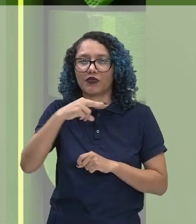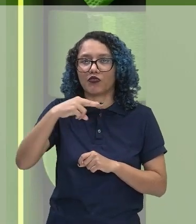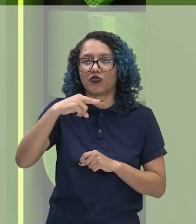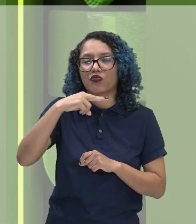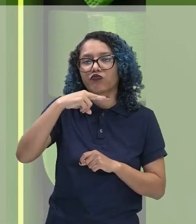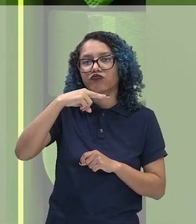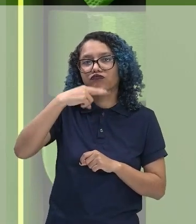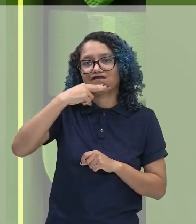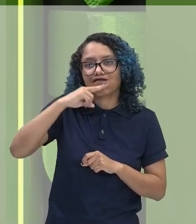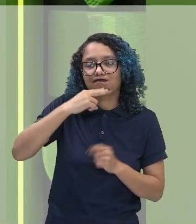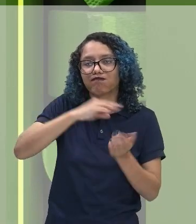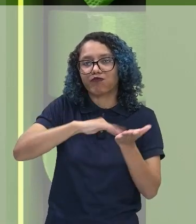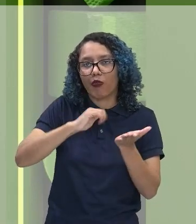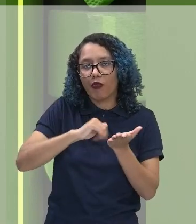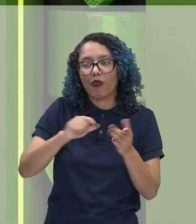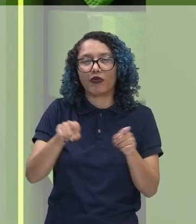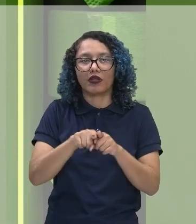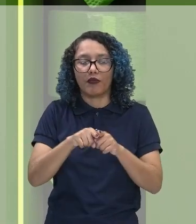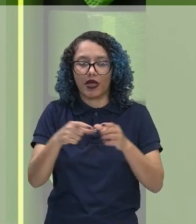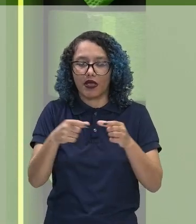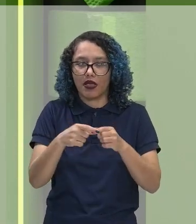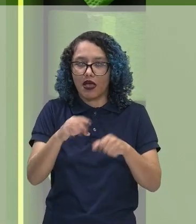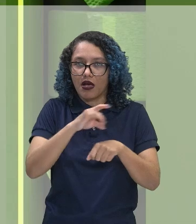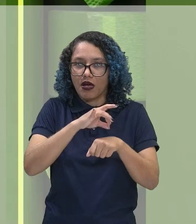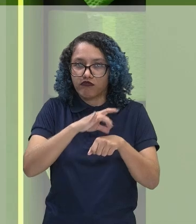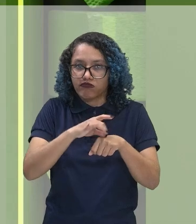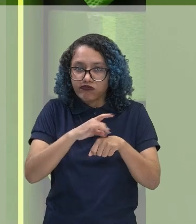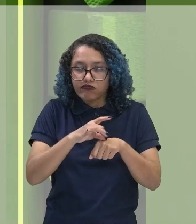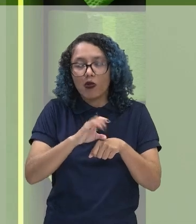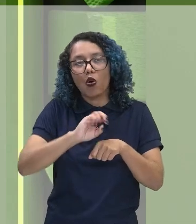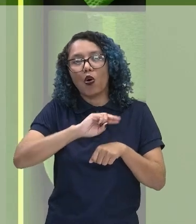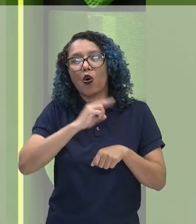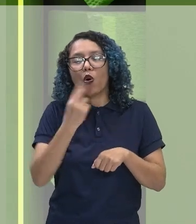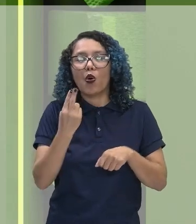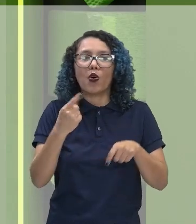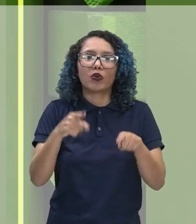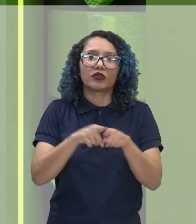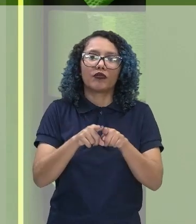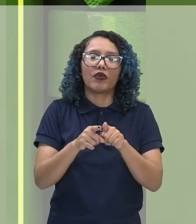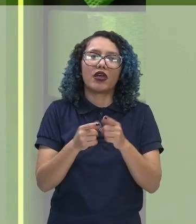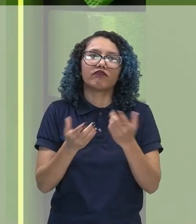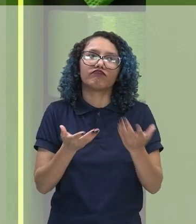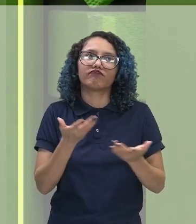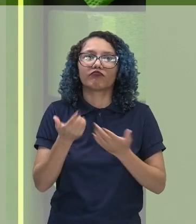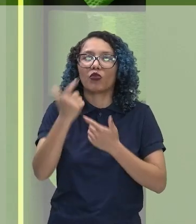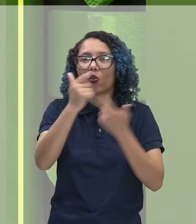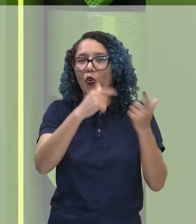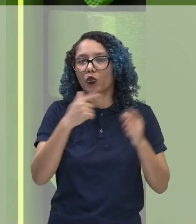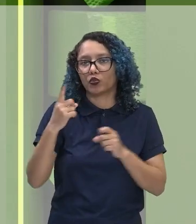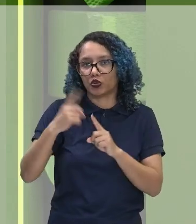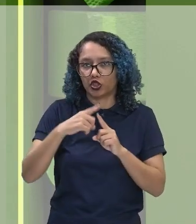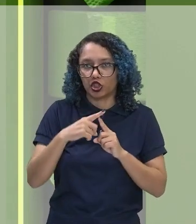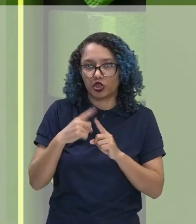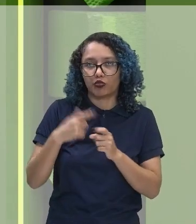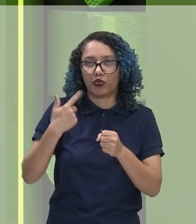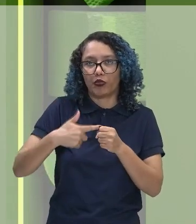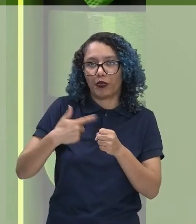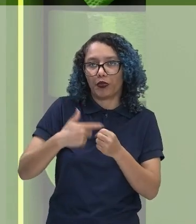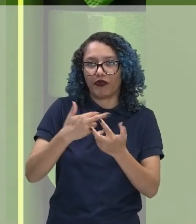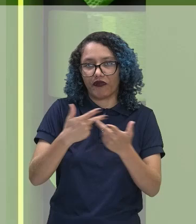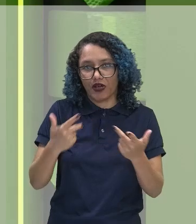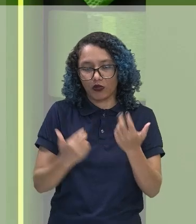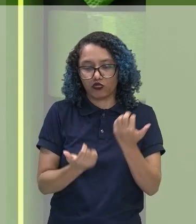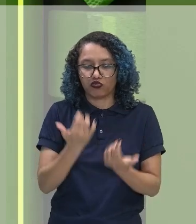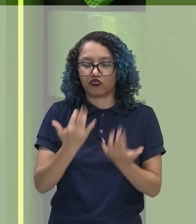exemplo. Pode ser o carvão. Pode ser ainda outros combustíveis, né, que vão aí ser